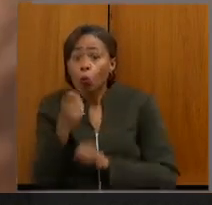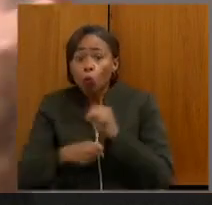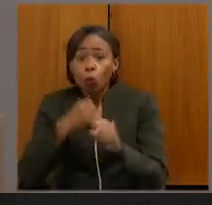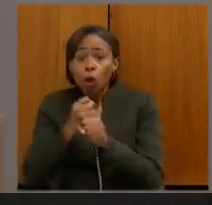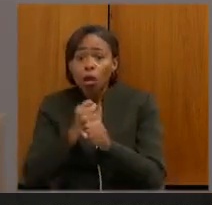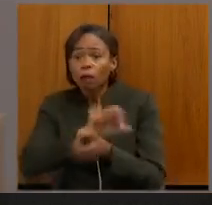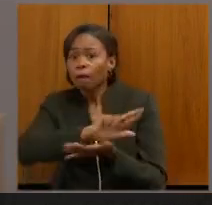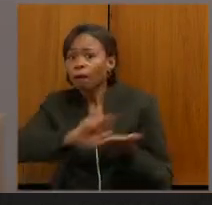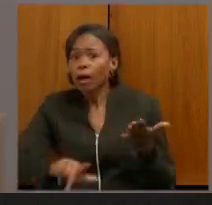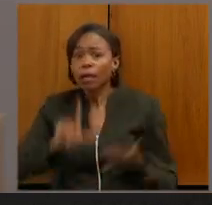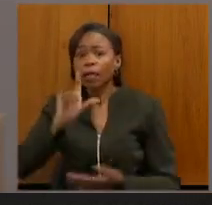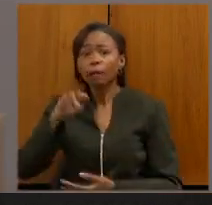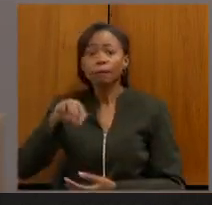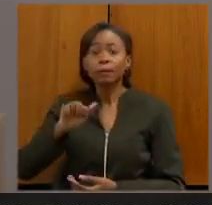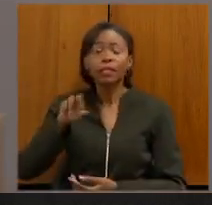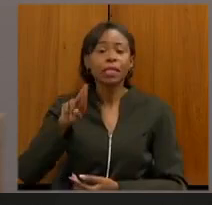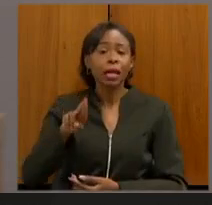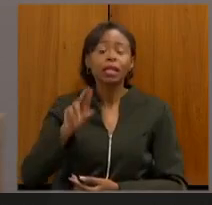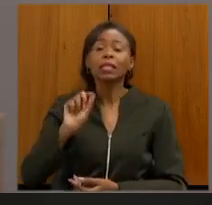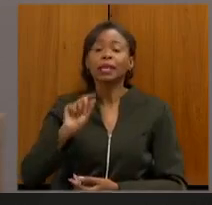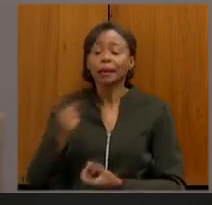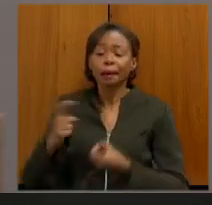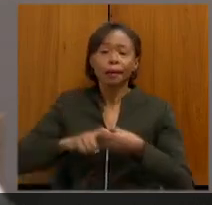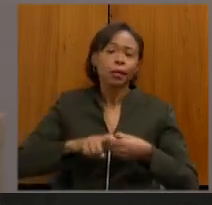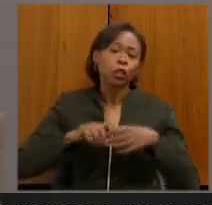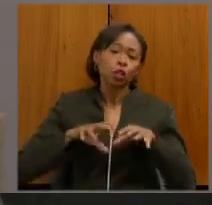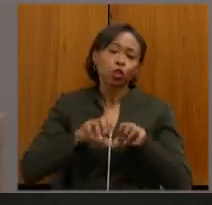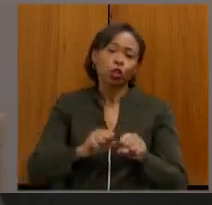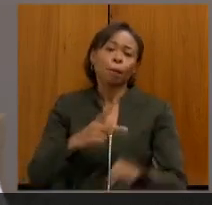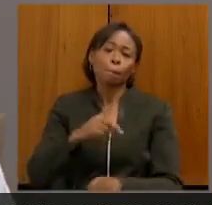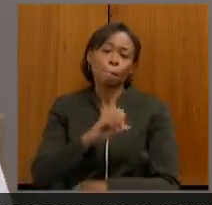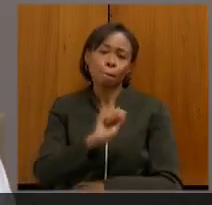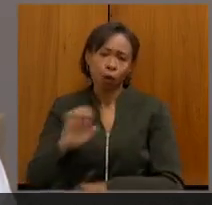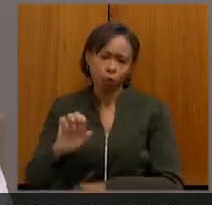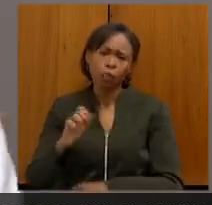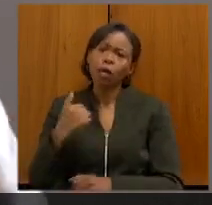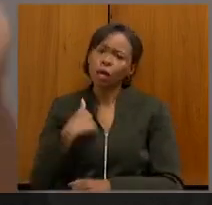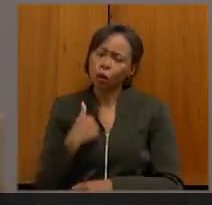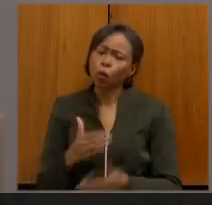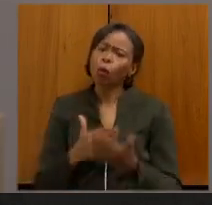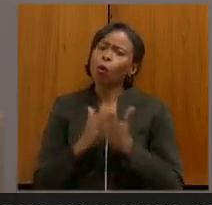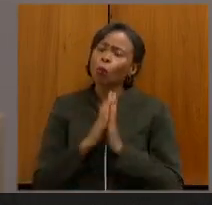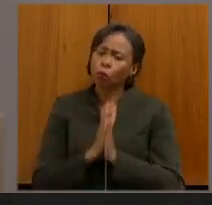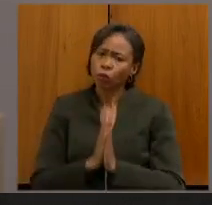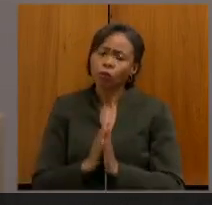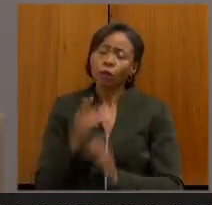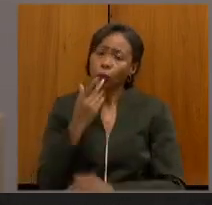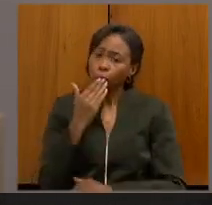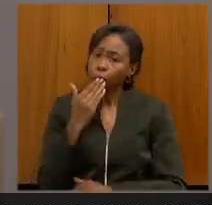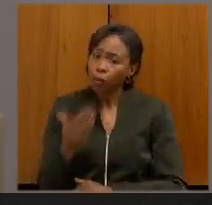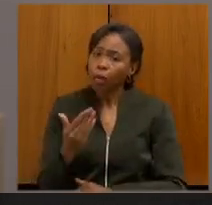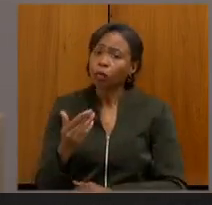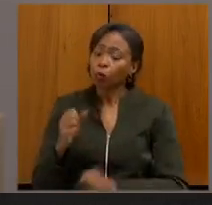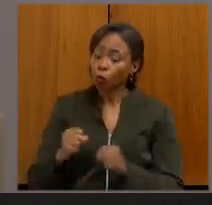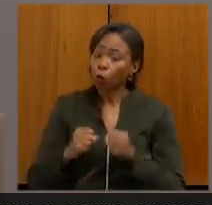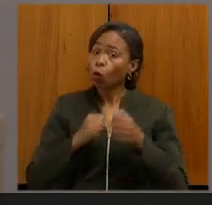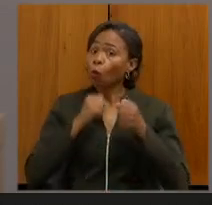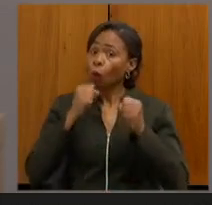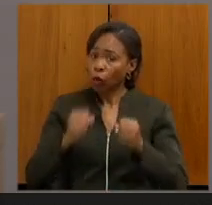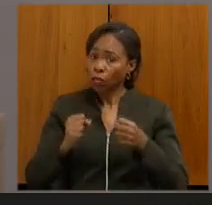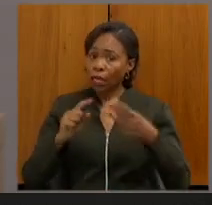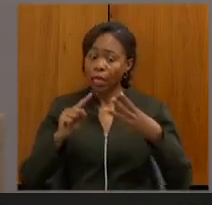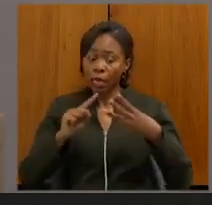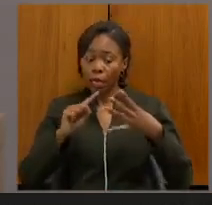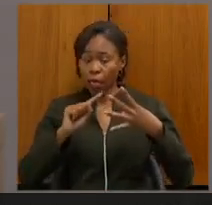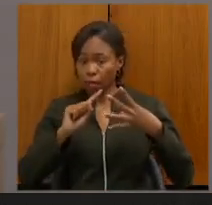de posse então Deputado que registrados aqui também esse pedido fundo no meu coração para que o poder judiciário da